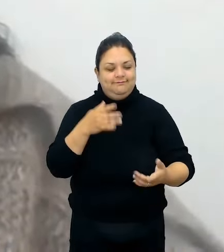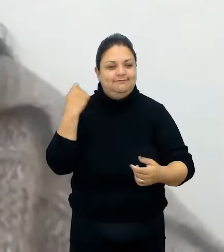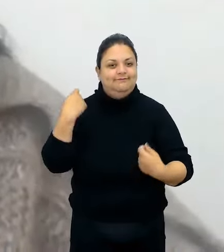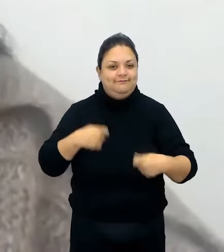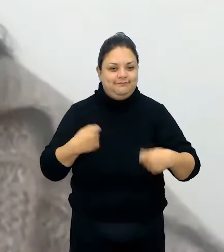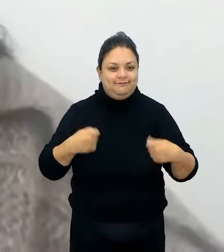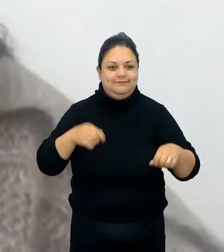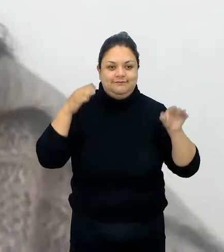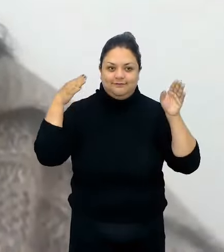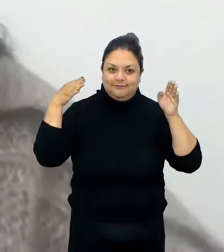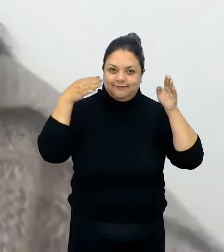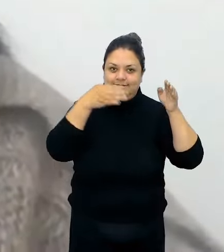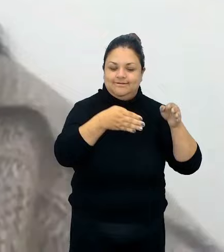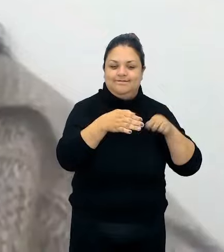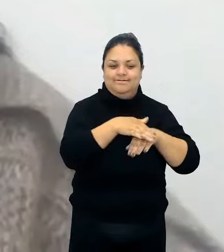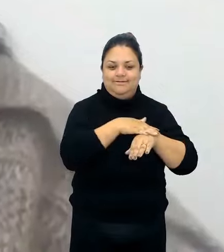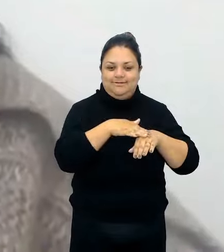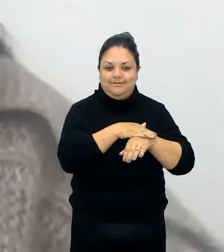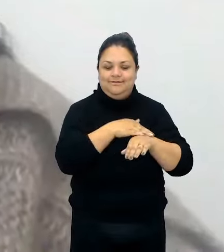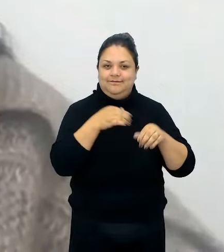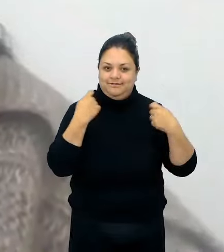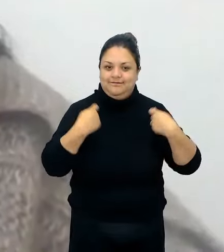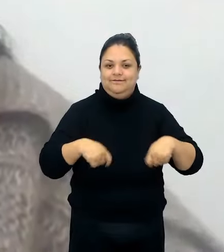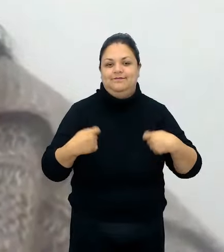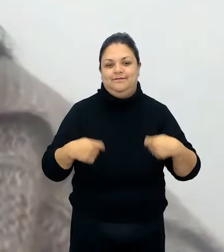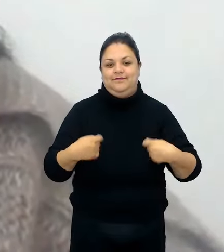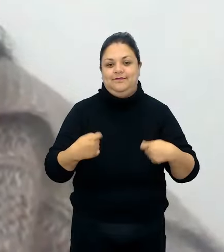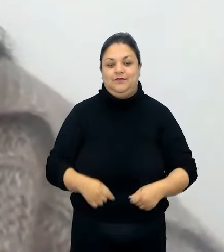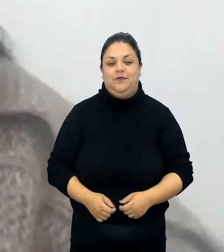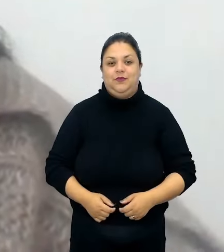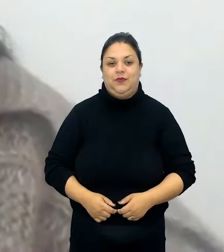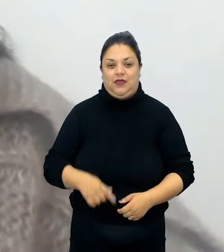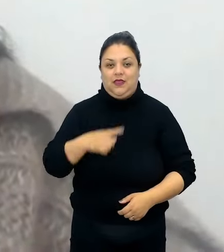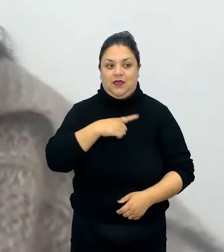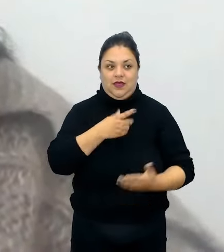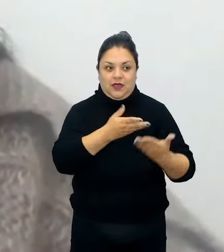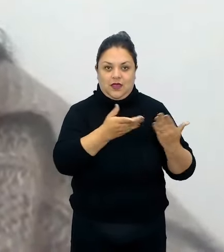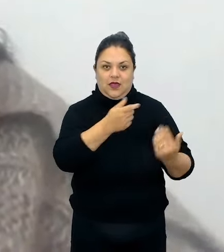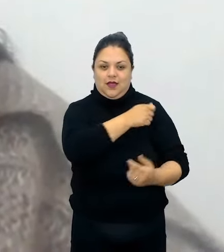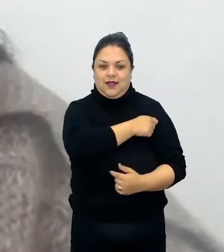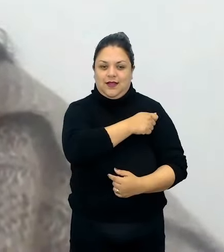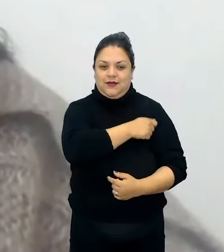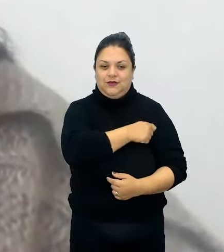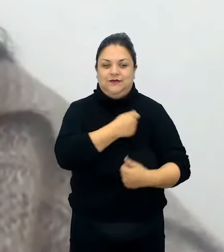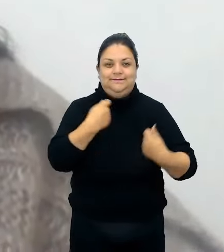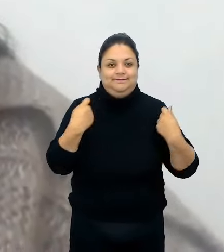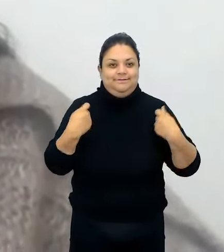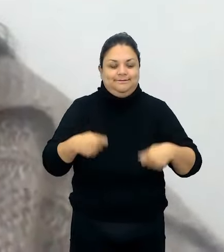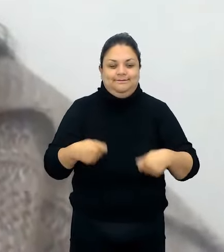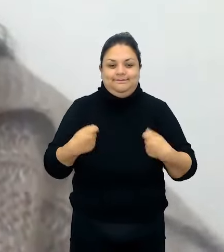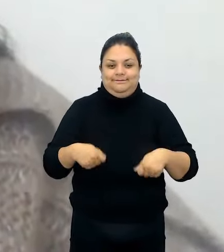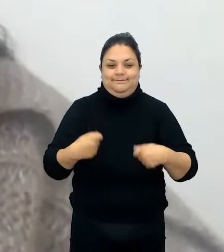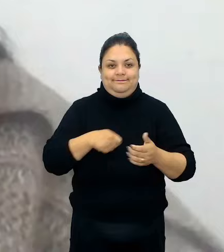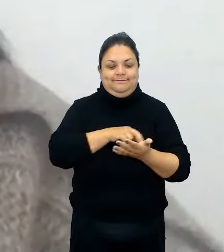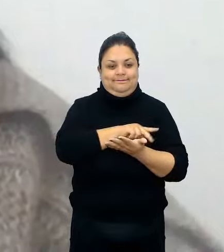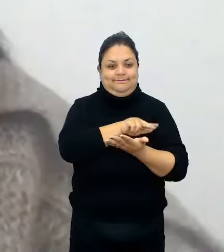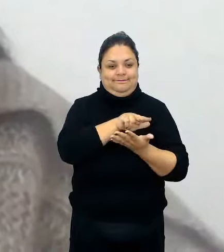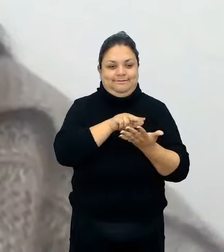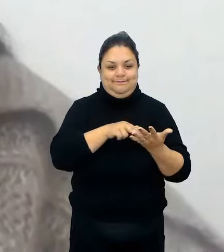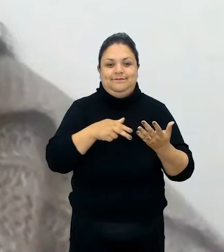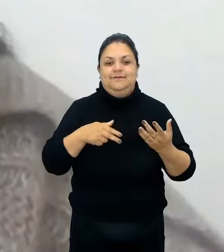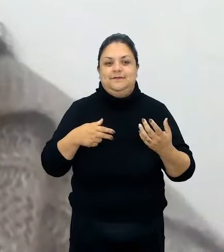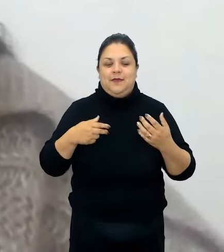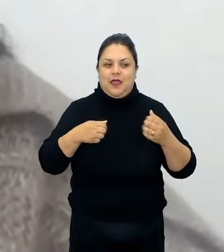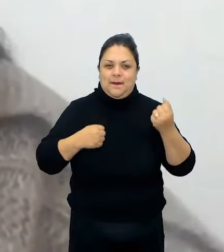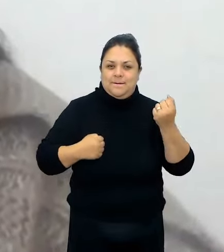realmente conversar muito, né? São estudantes que estão na rede, muitas vezes precisando de